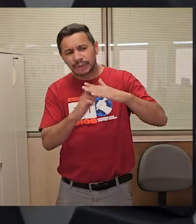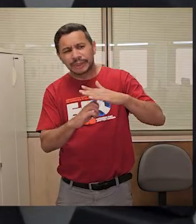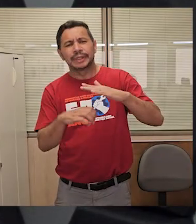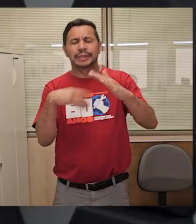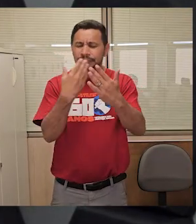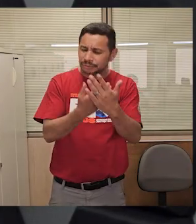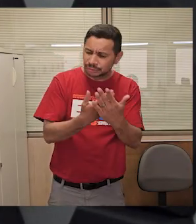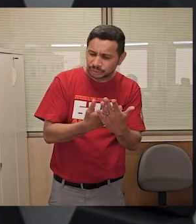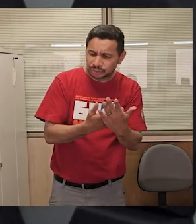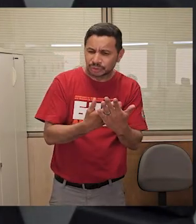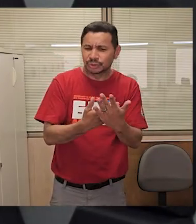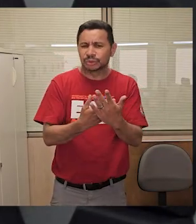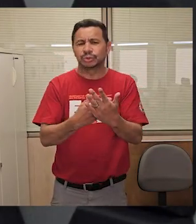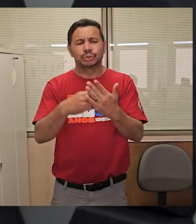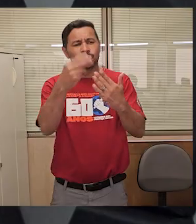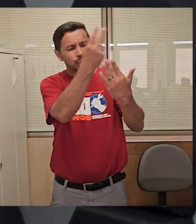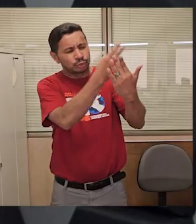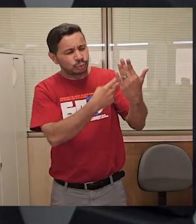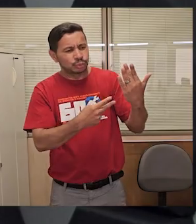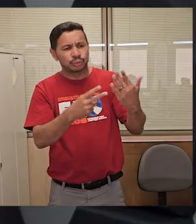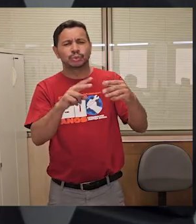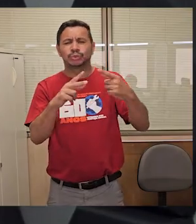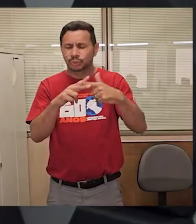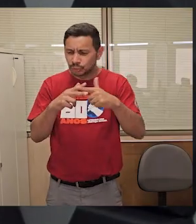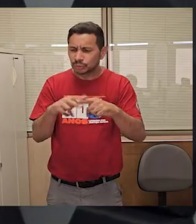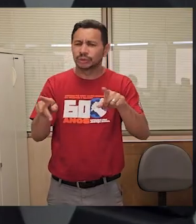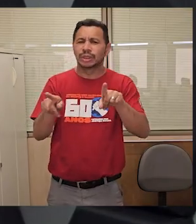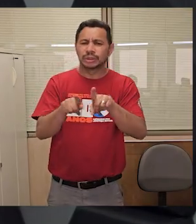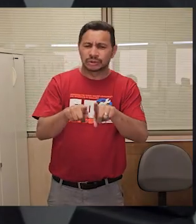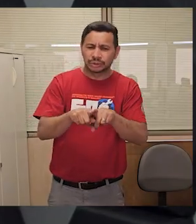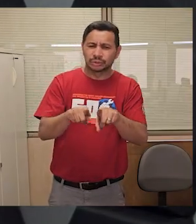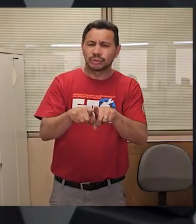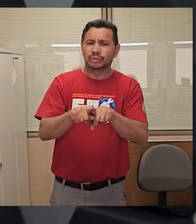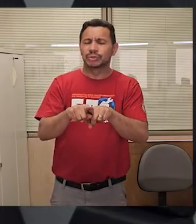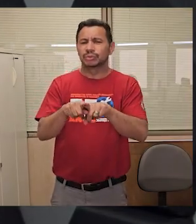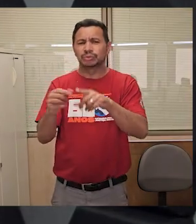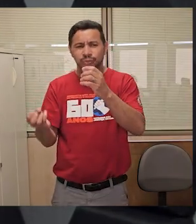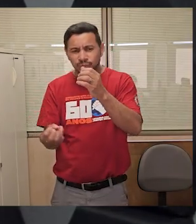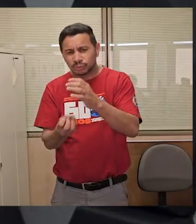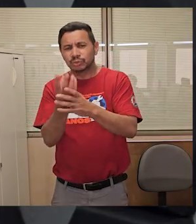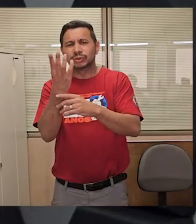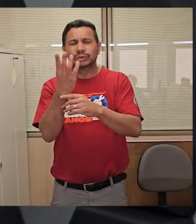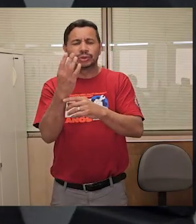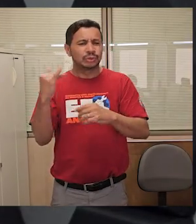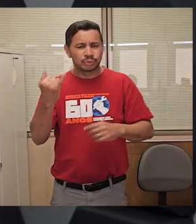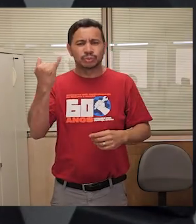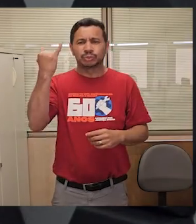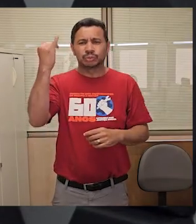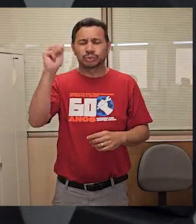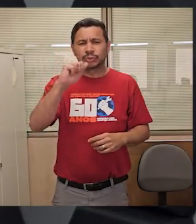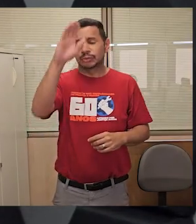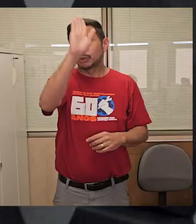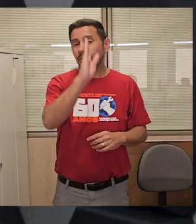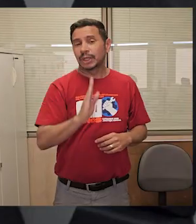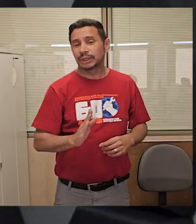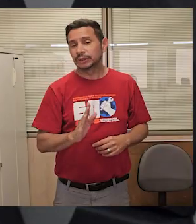empresariais, do mundo artístico, do mundo sindical, instituições importantes, né, do